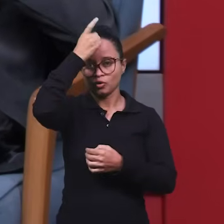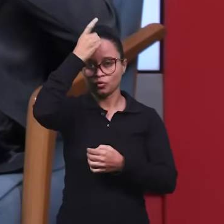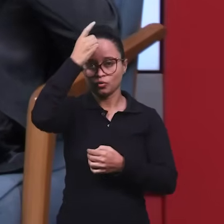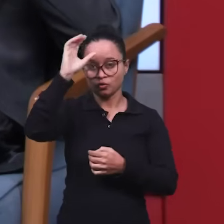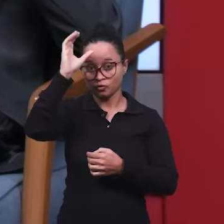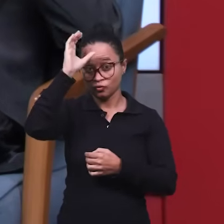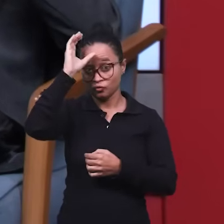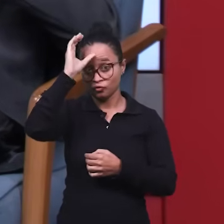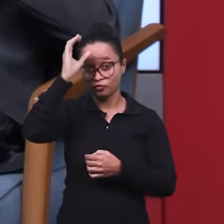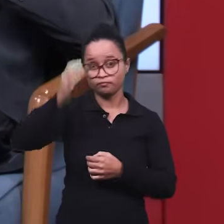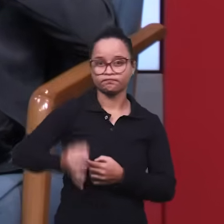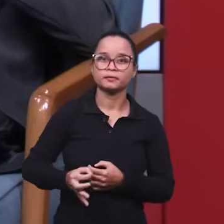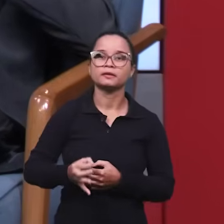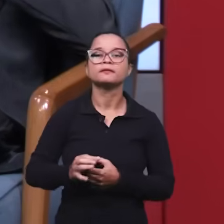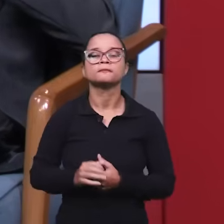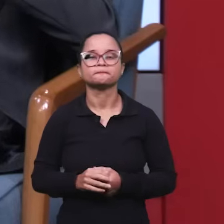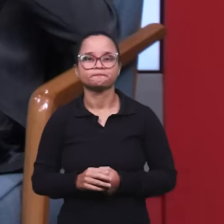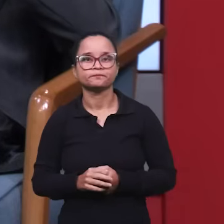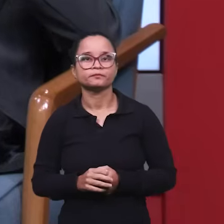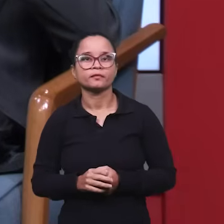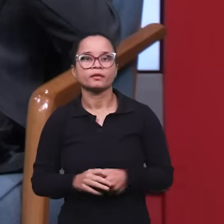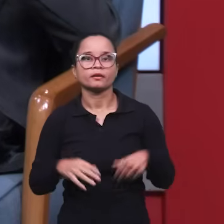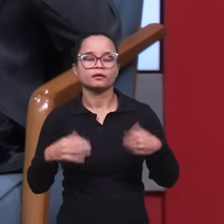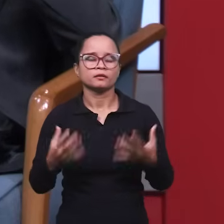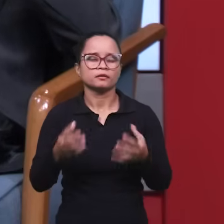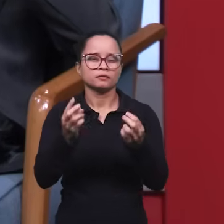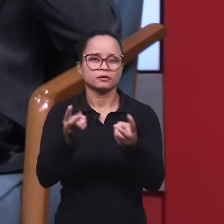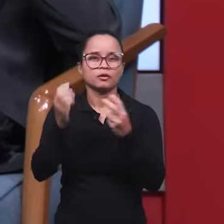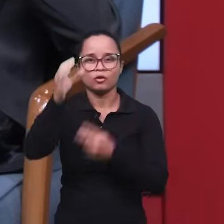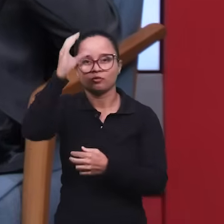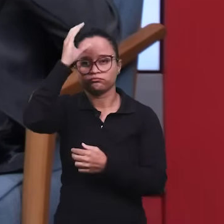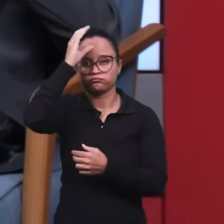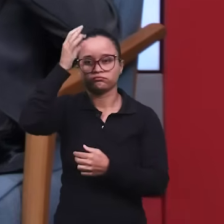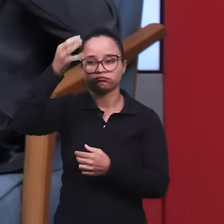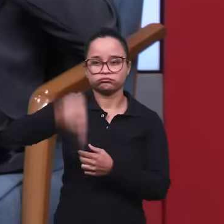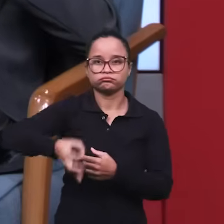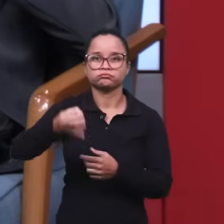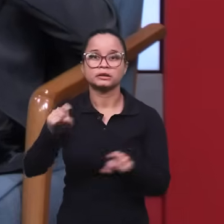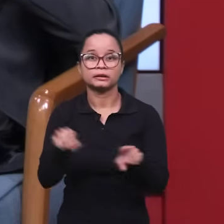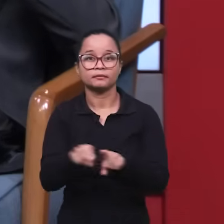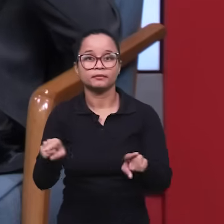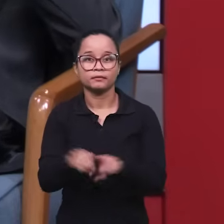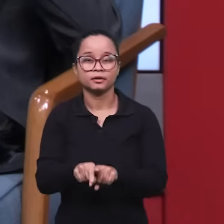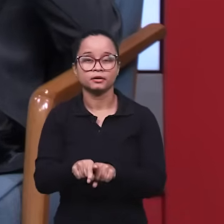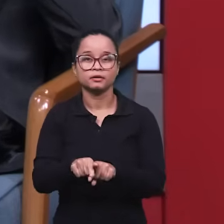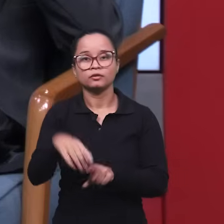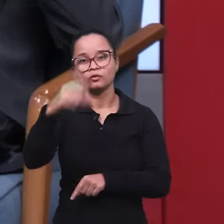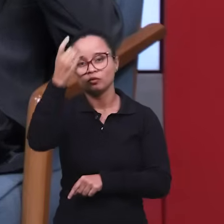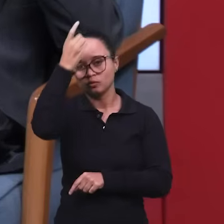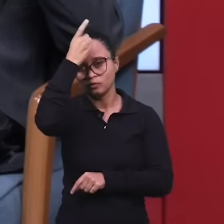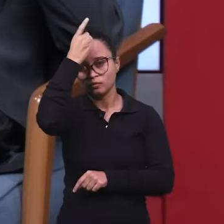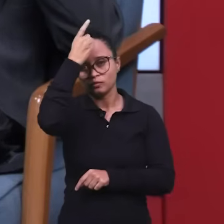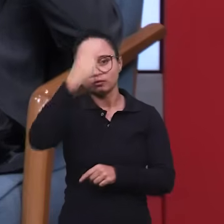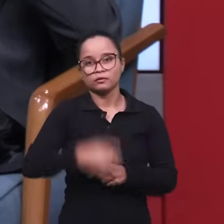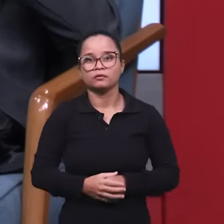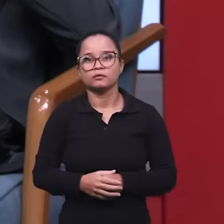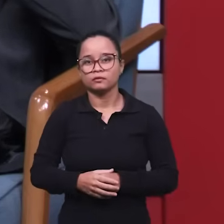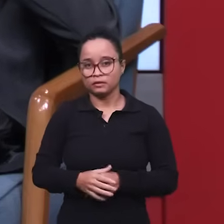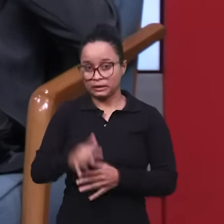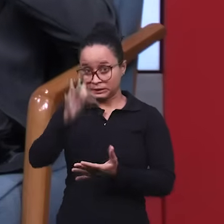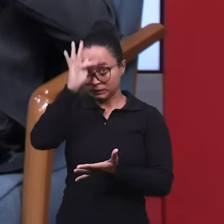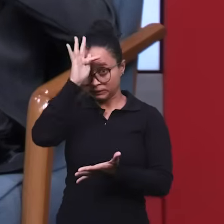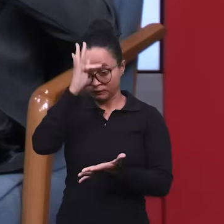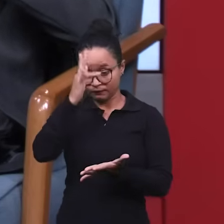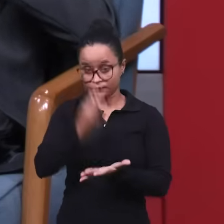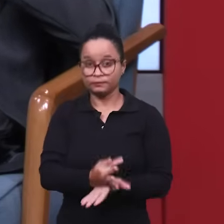sobre o dom de ciências. Nós vamos abordar o dom de ciência e o dom